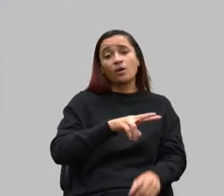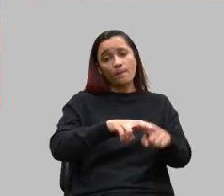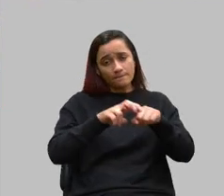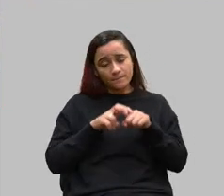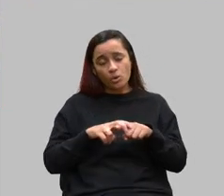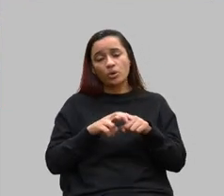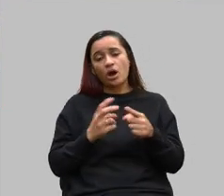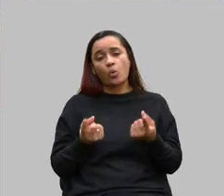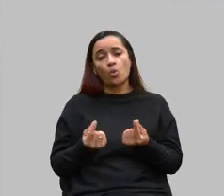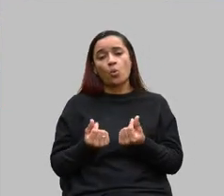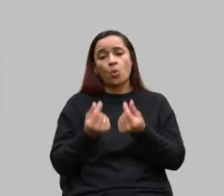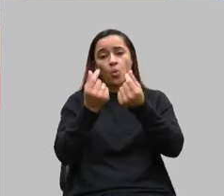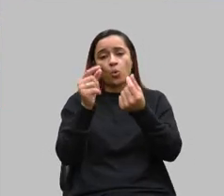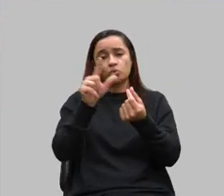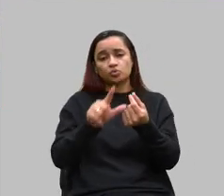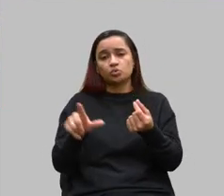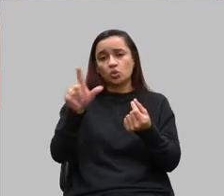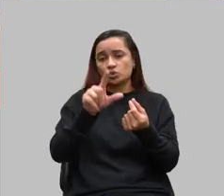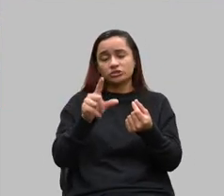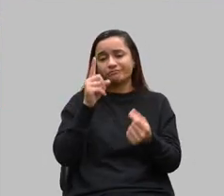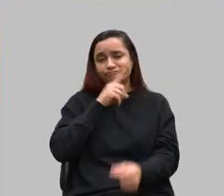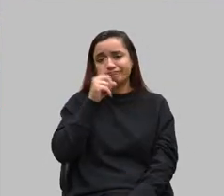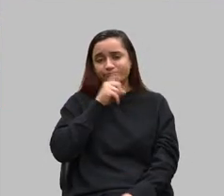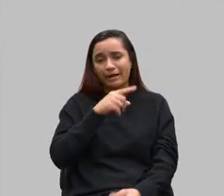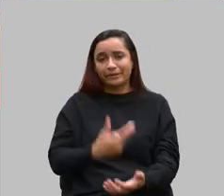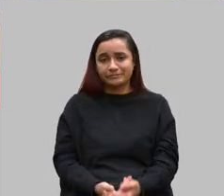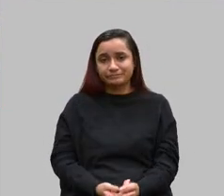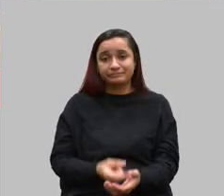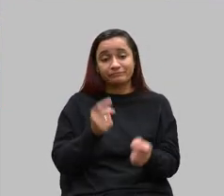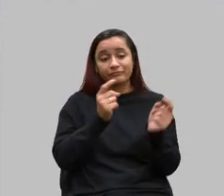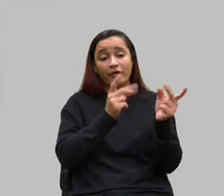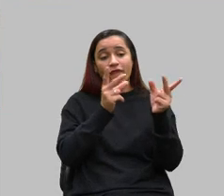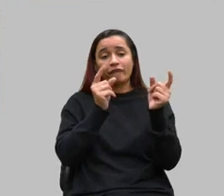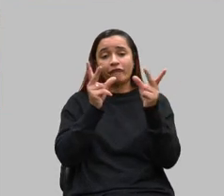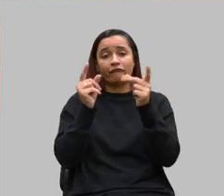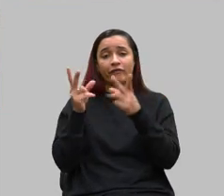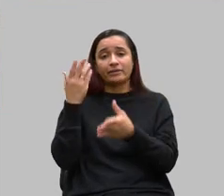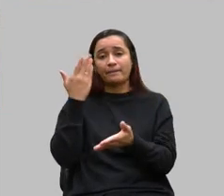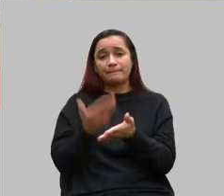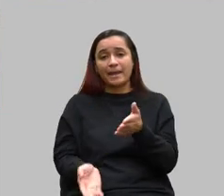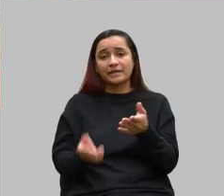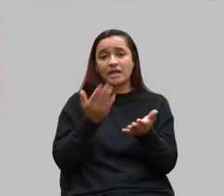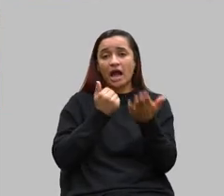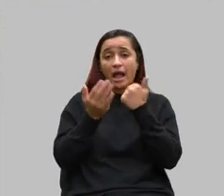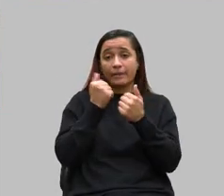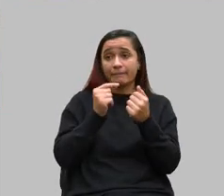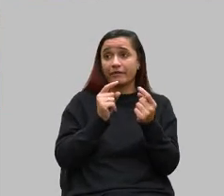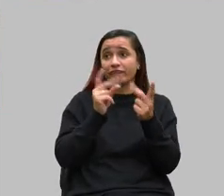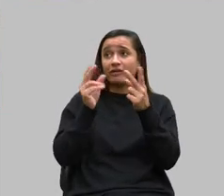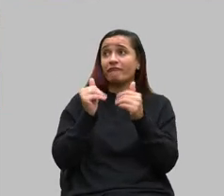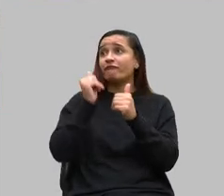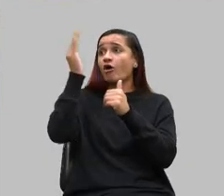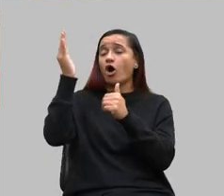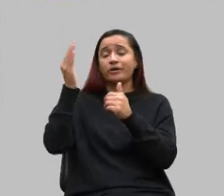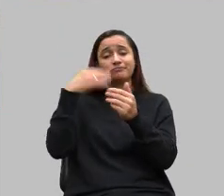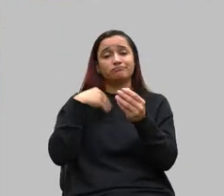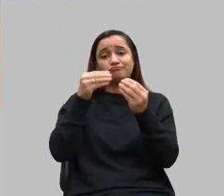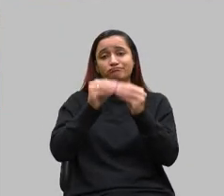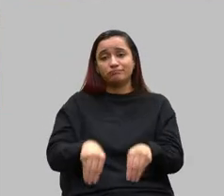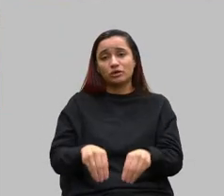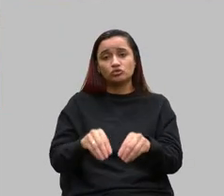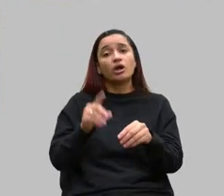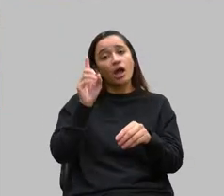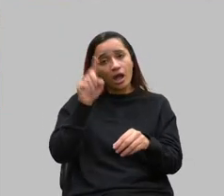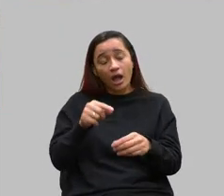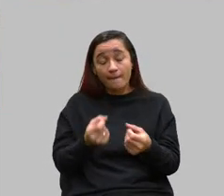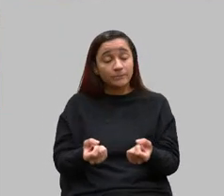absurdamente ineficiente vendas que são perdidas de alimentos lá fora são absurdas né Eu costumo dizer